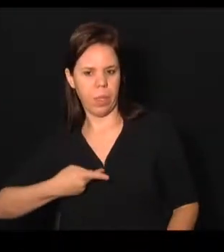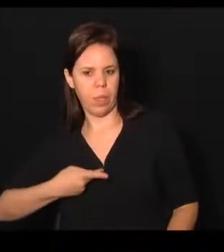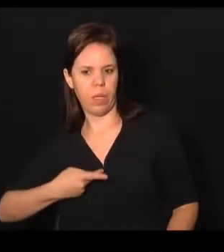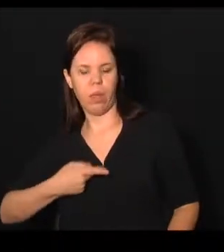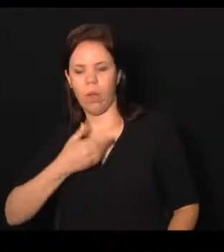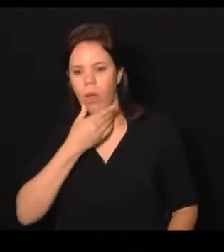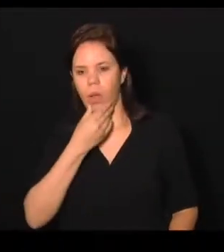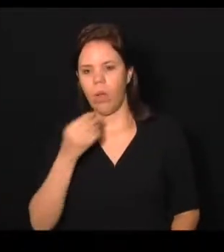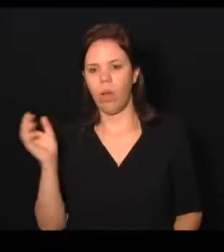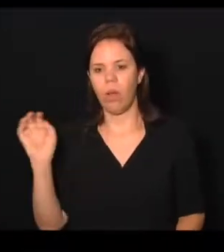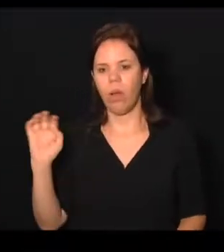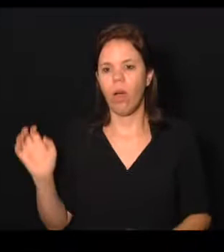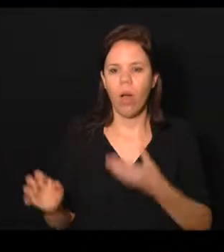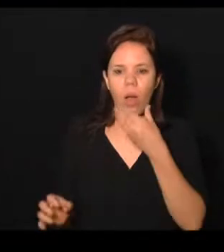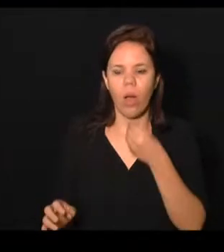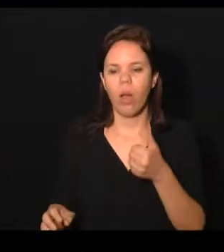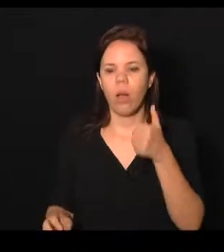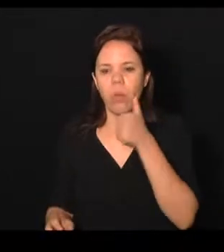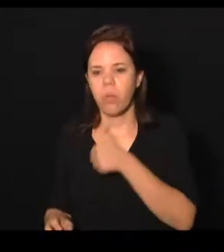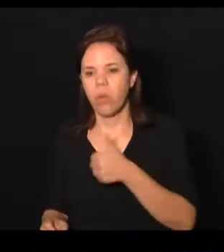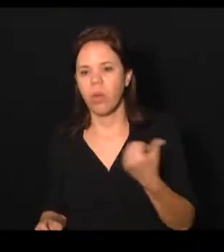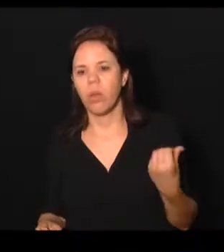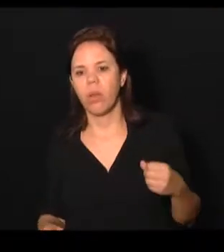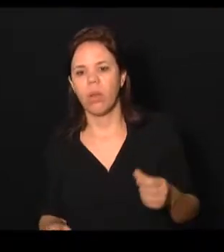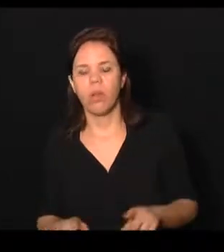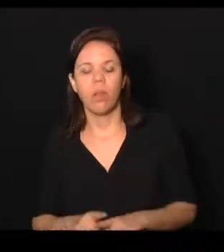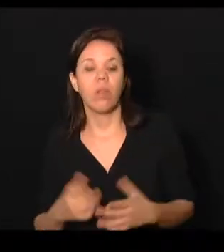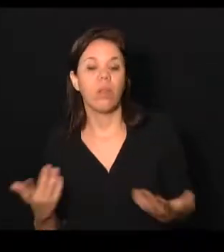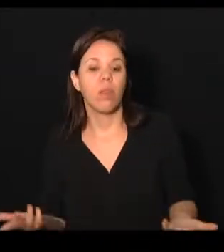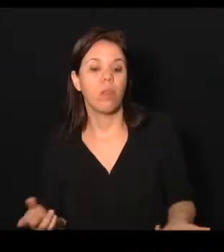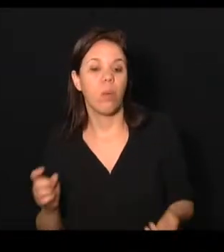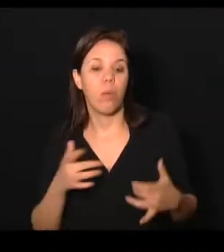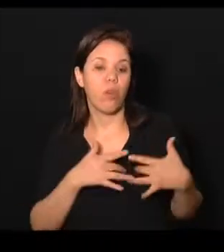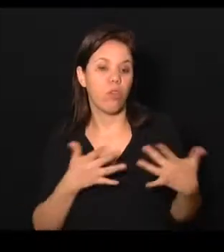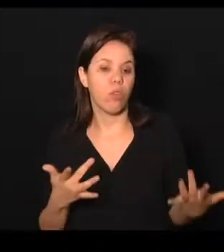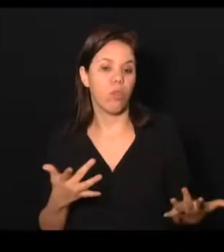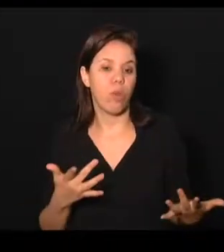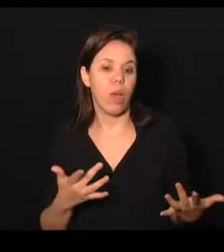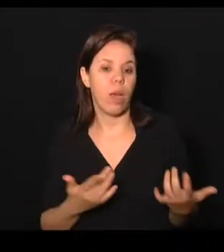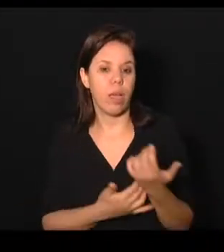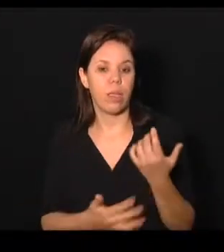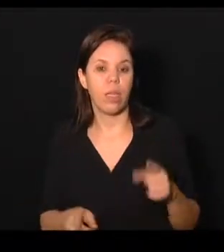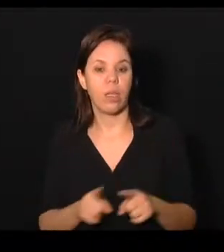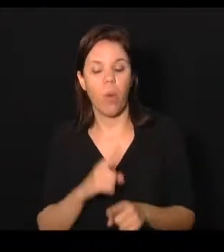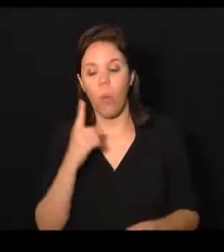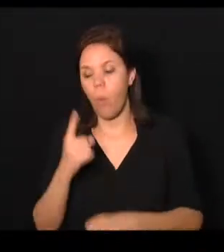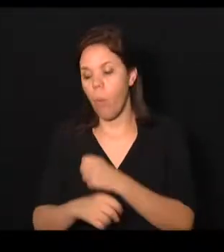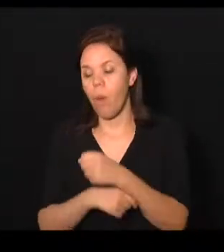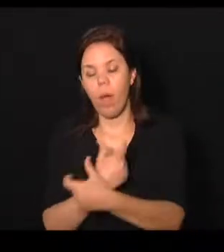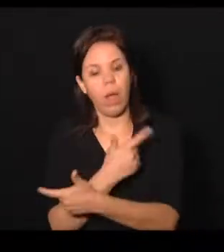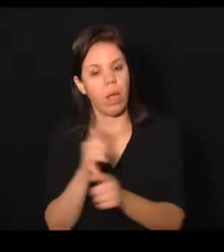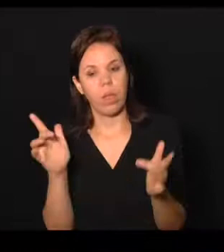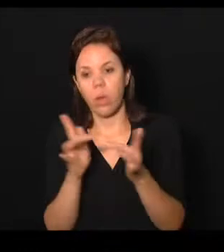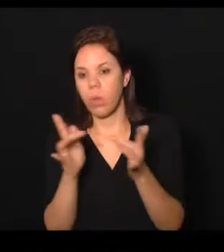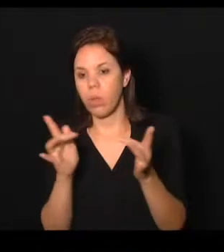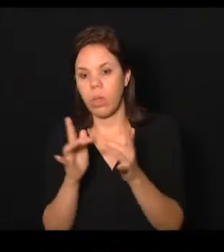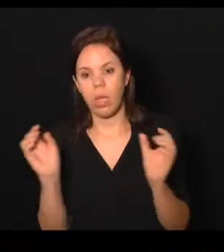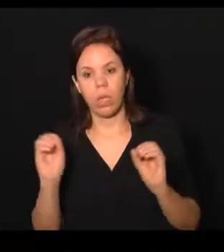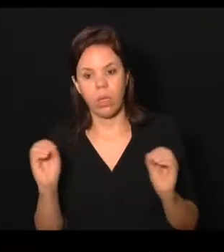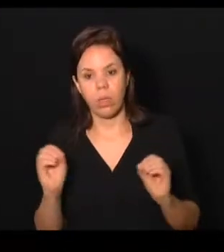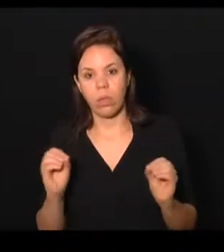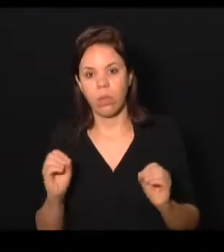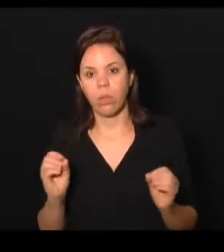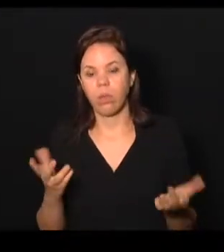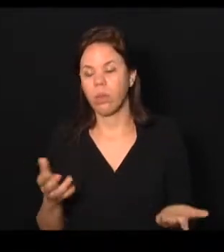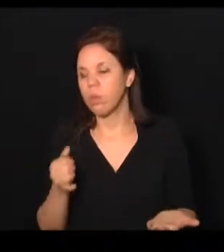masculino só pode doar sangue se ele estiver pelo menos 1 ano sem contato